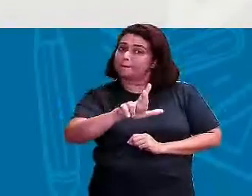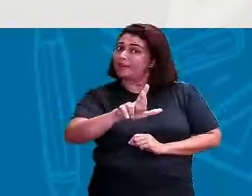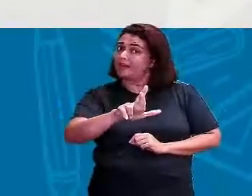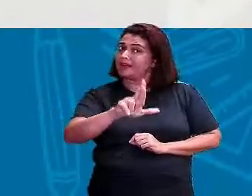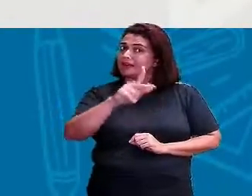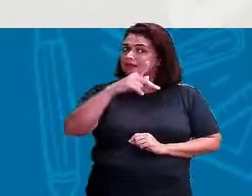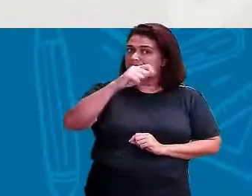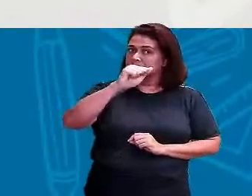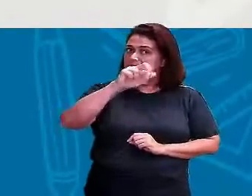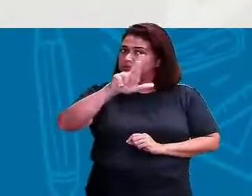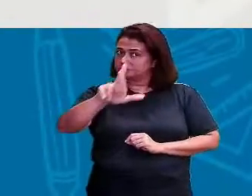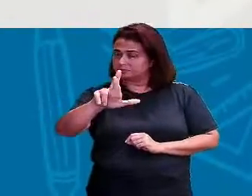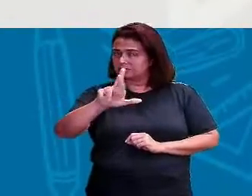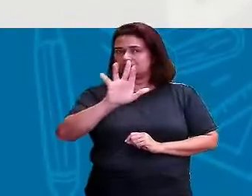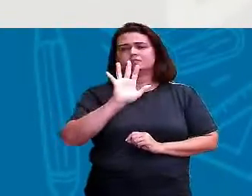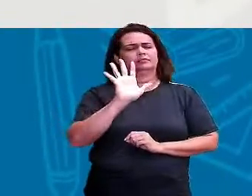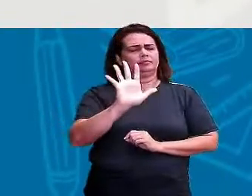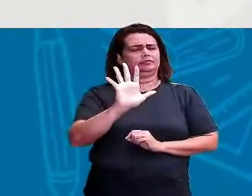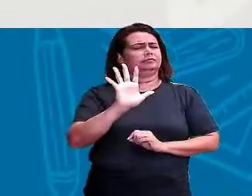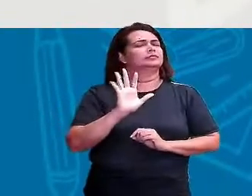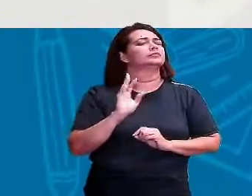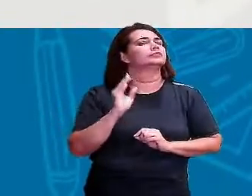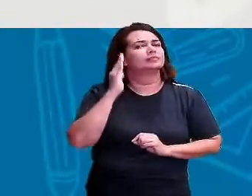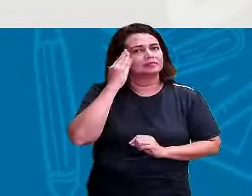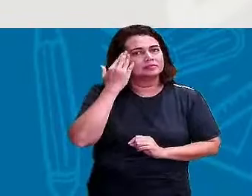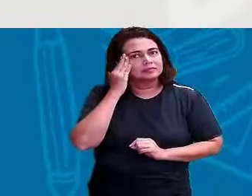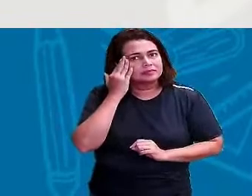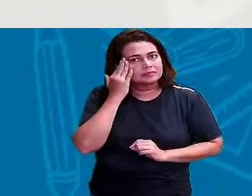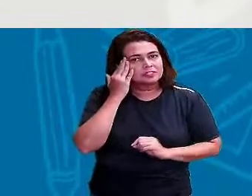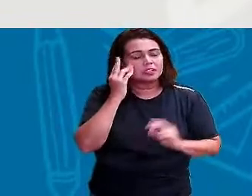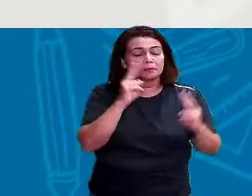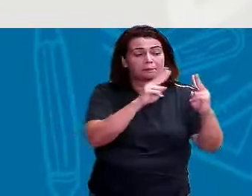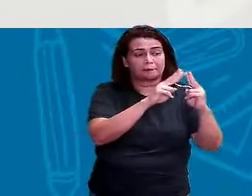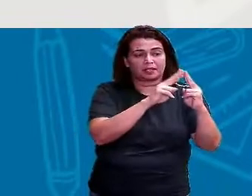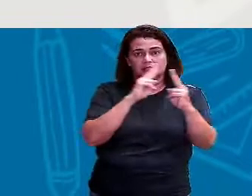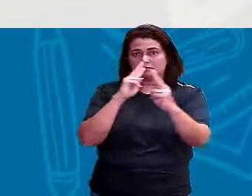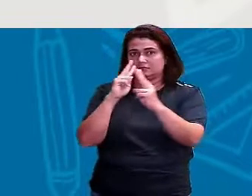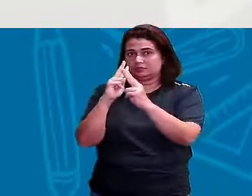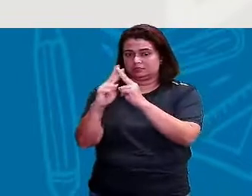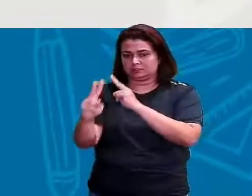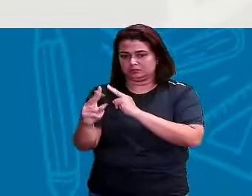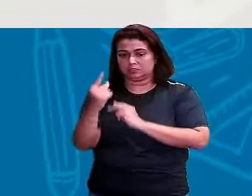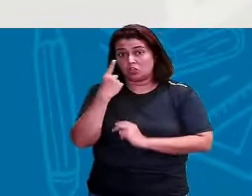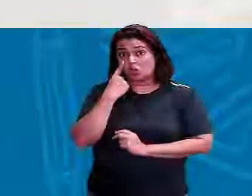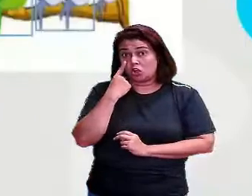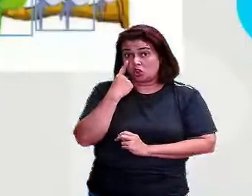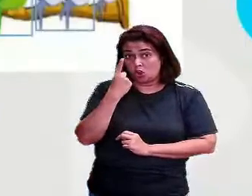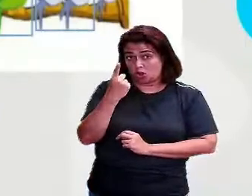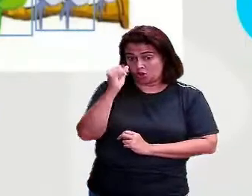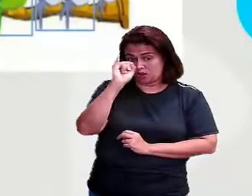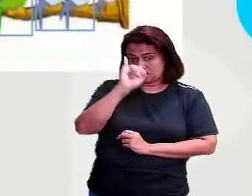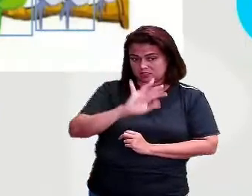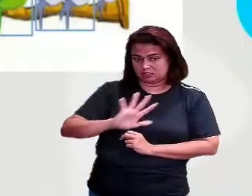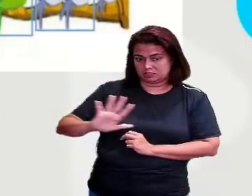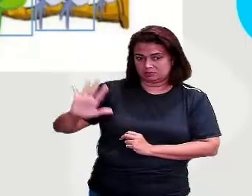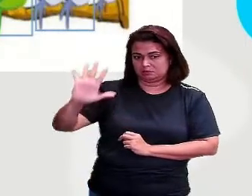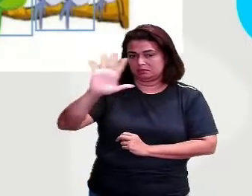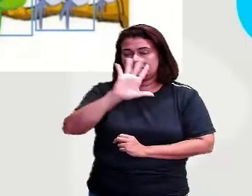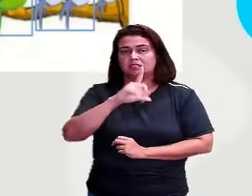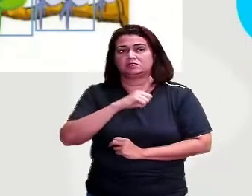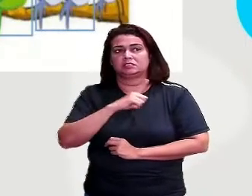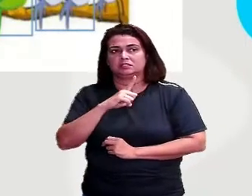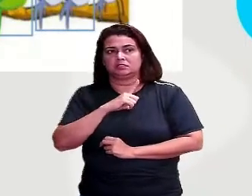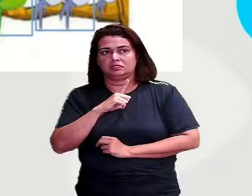vamos entender um pouquinho mais essa história de par ou ímpar. Preste atenção na imagem. Eu tenho